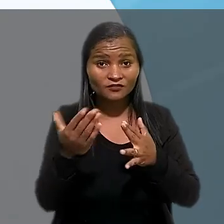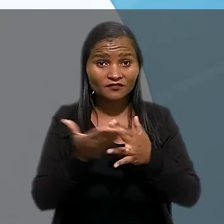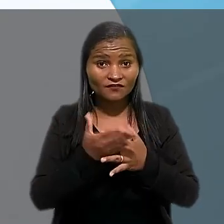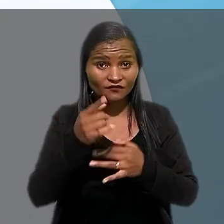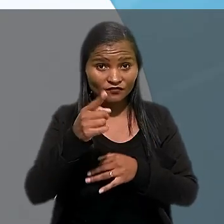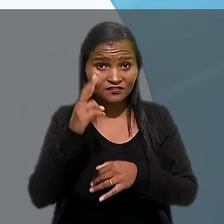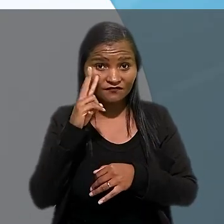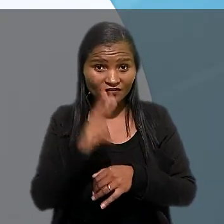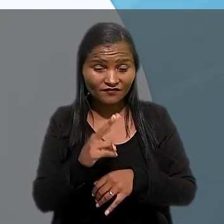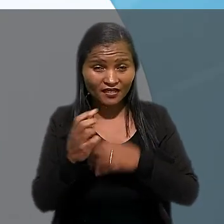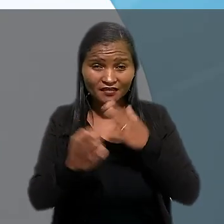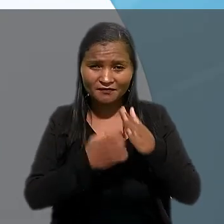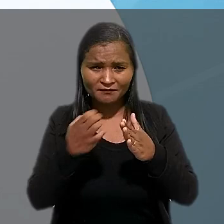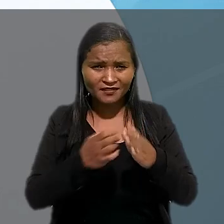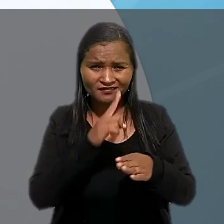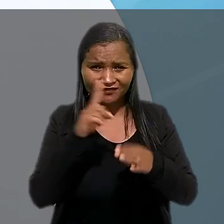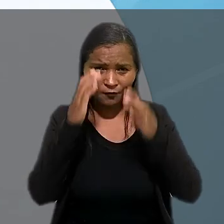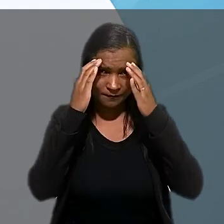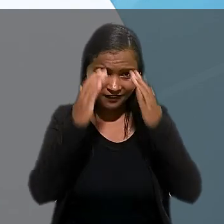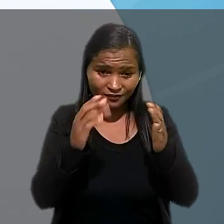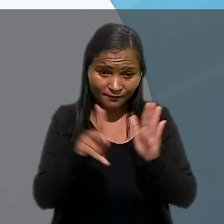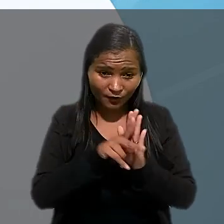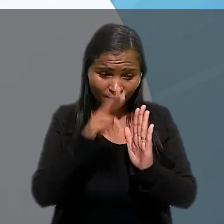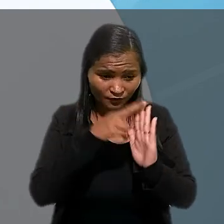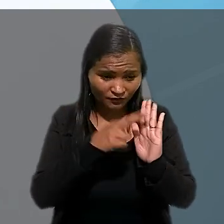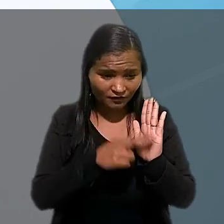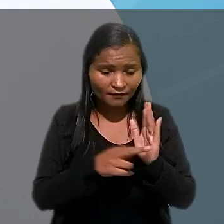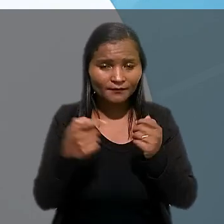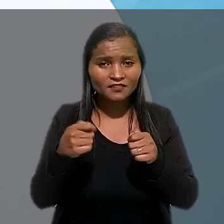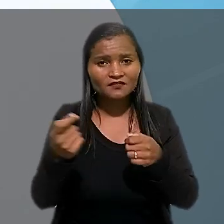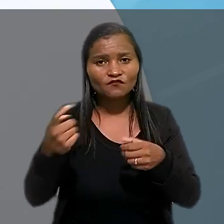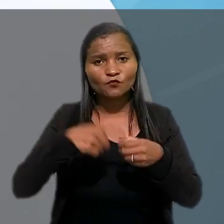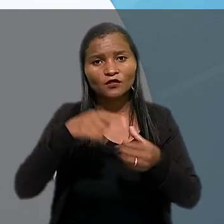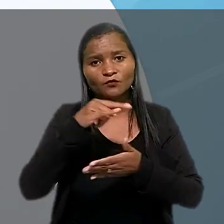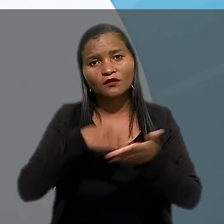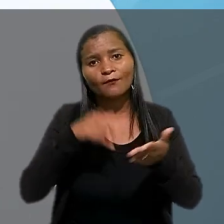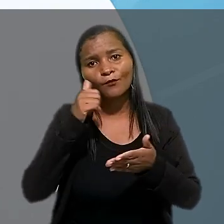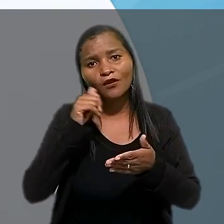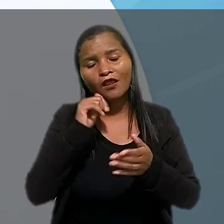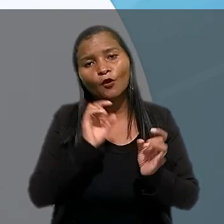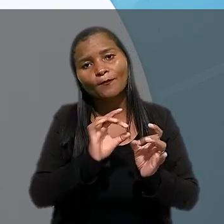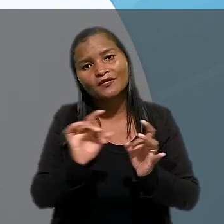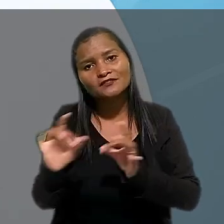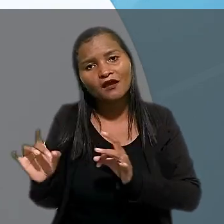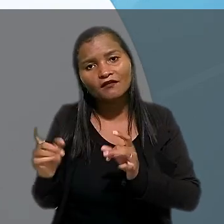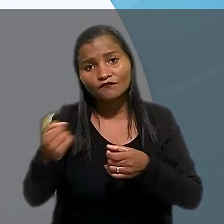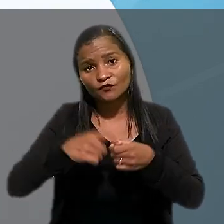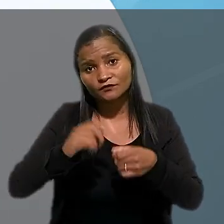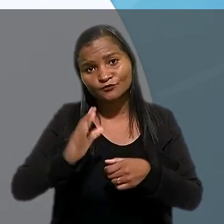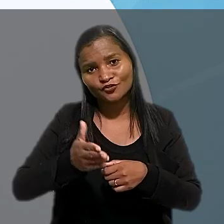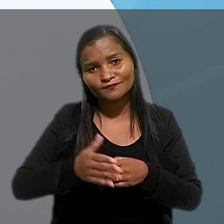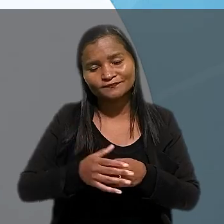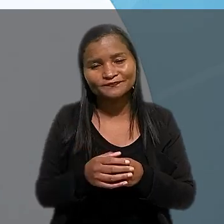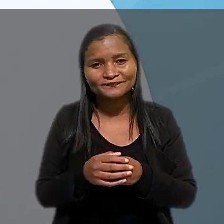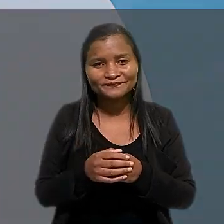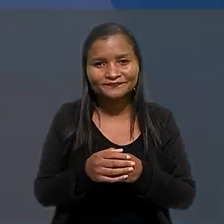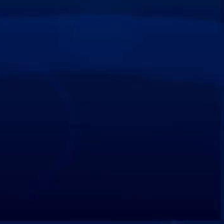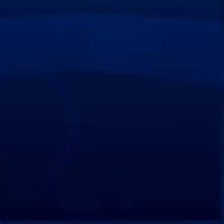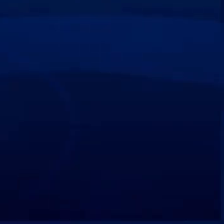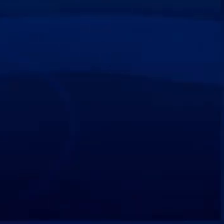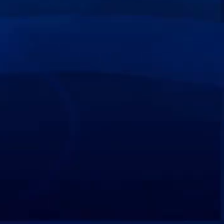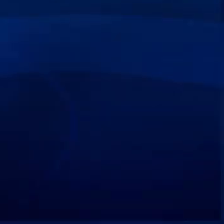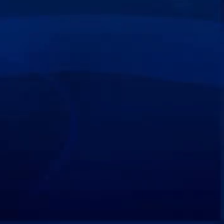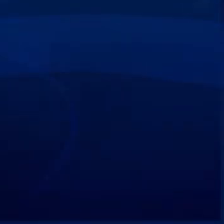depois do intervalo, você vai ver. Empresa que não seguiu o próprio regulamento deve reintegrar comerciária. A gente volta em instantes.